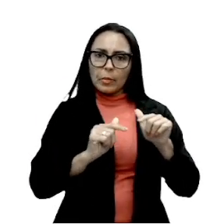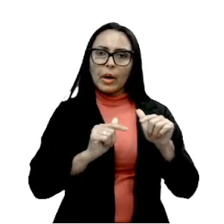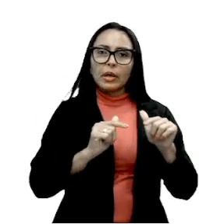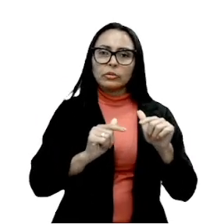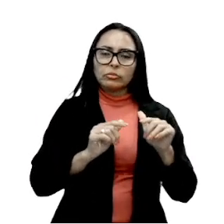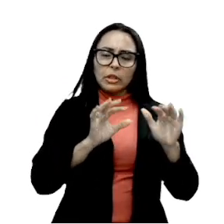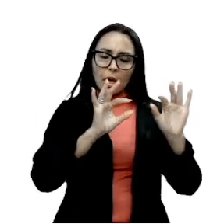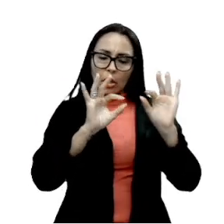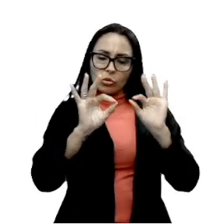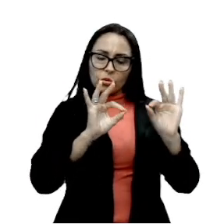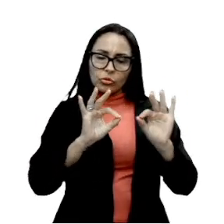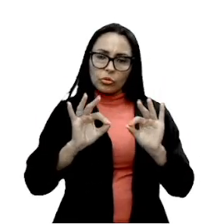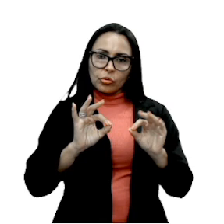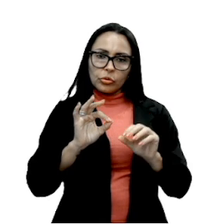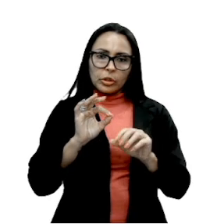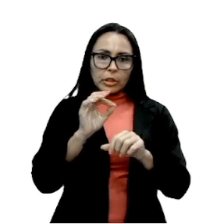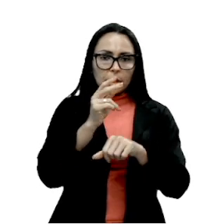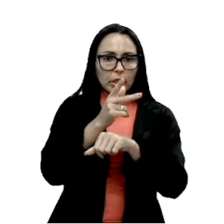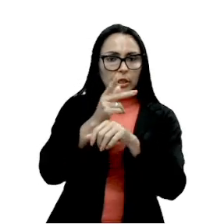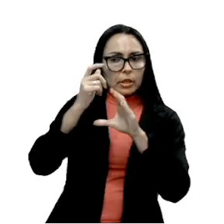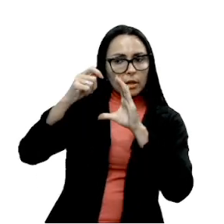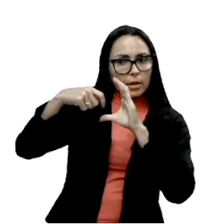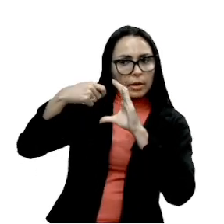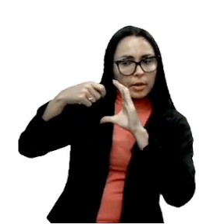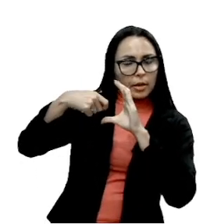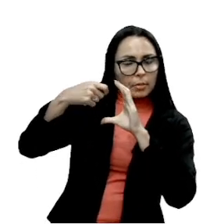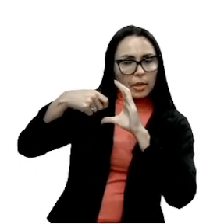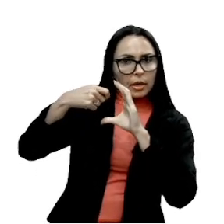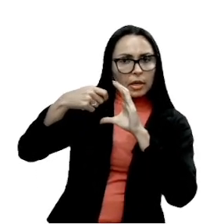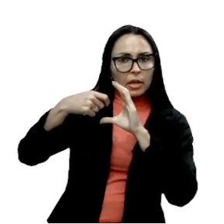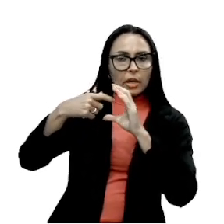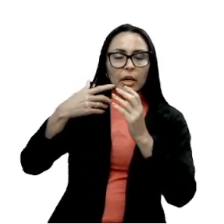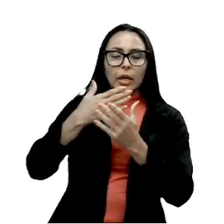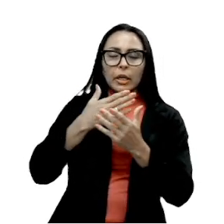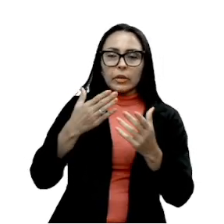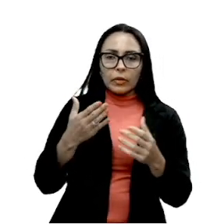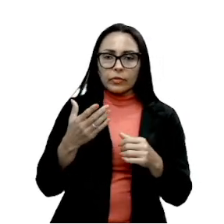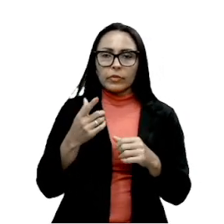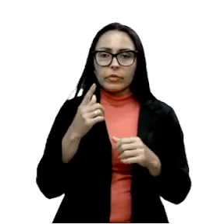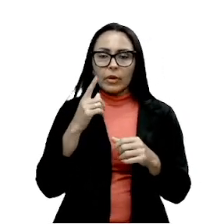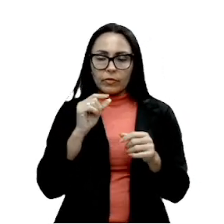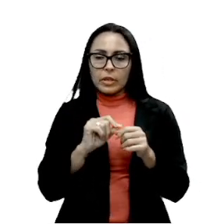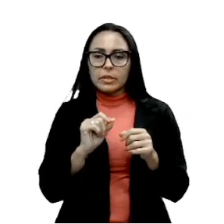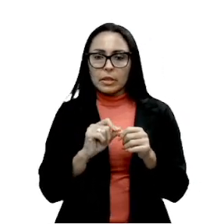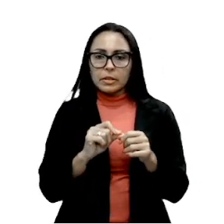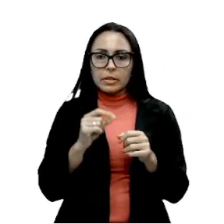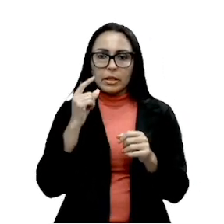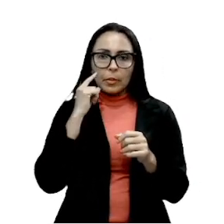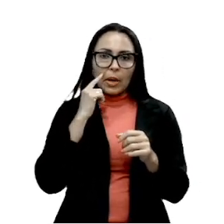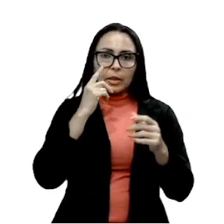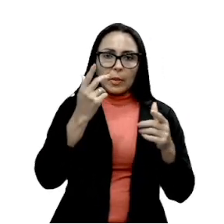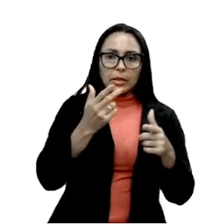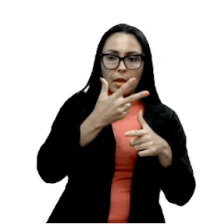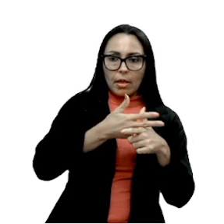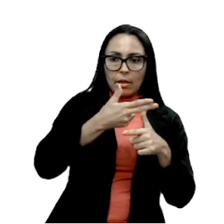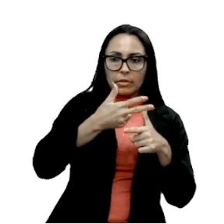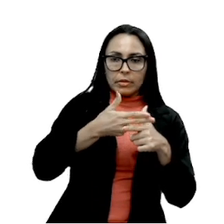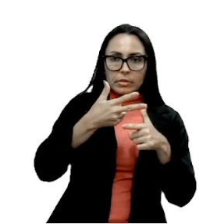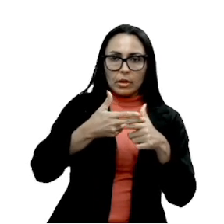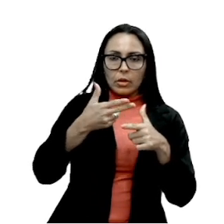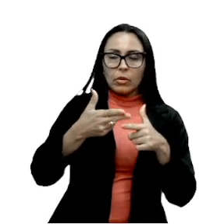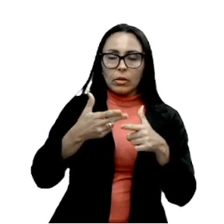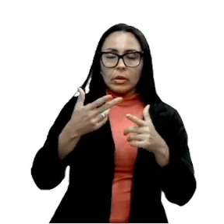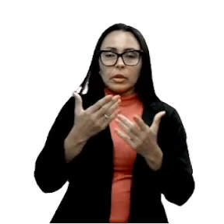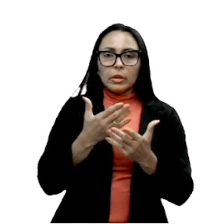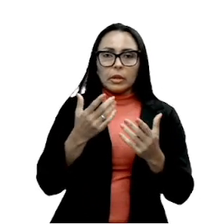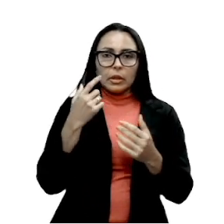ajuste de câmera, vai usar suas habilidades e vai fazer aqui a parte mais de edição. A captação, sim, aí vai